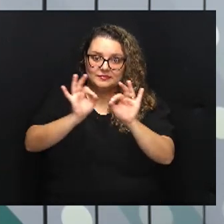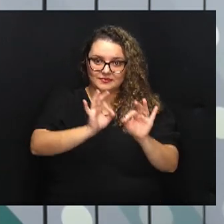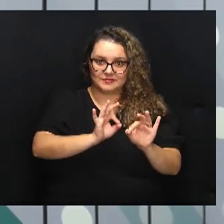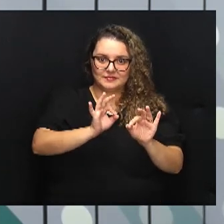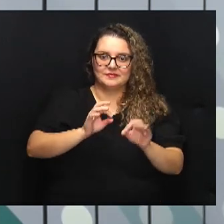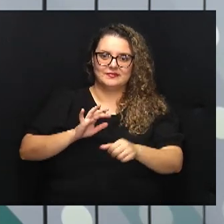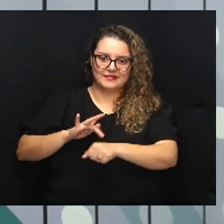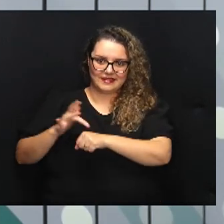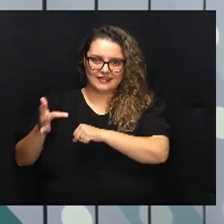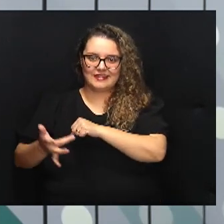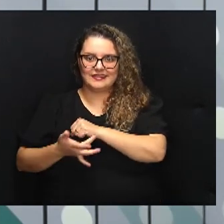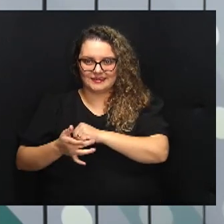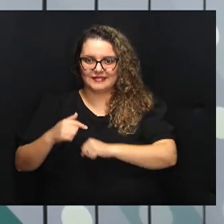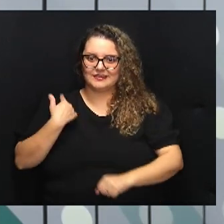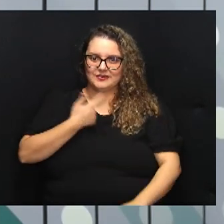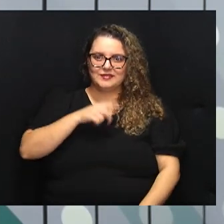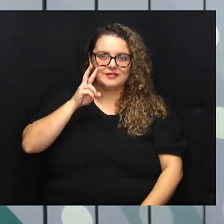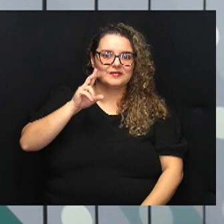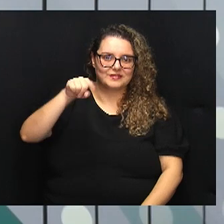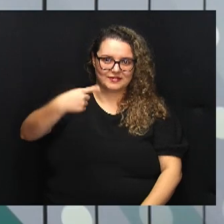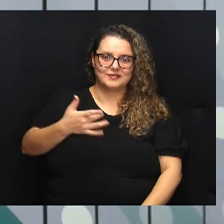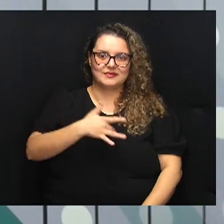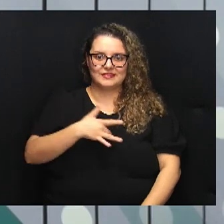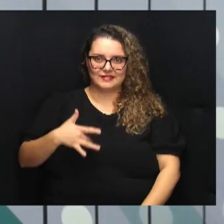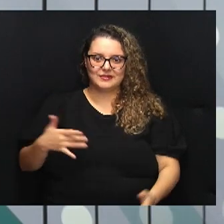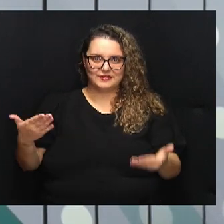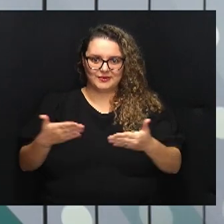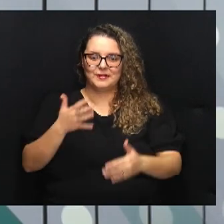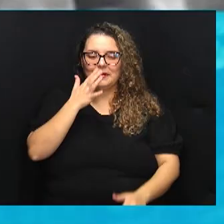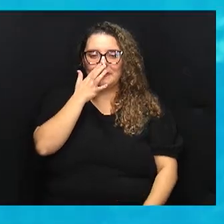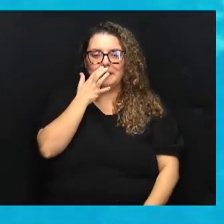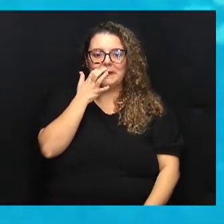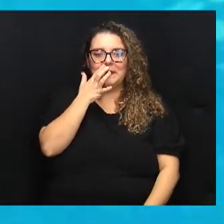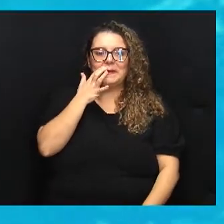redes sociais. A gente se vê no próximo Saúde Agora.